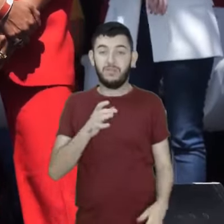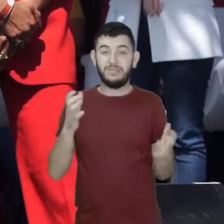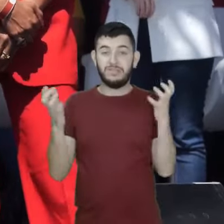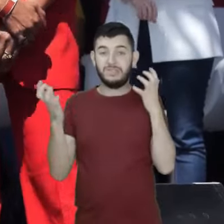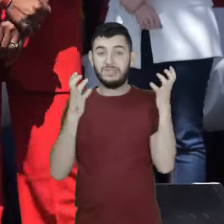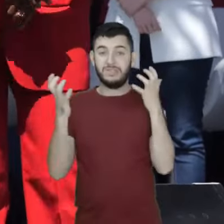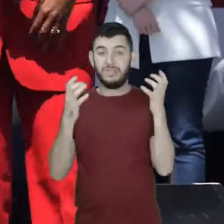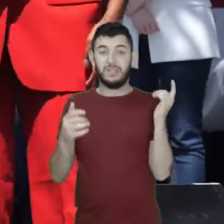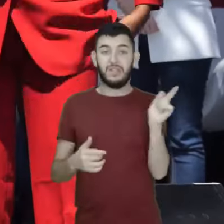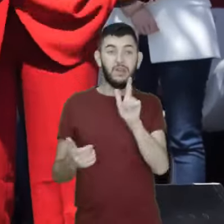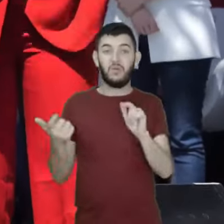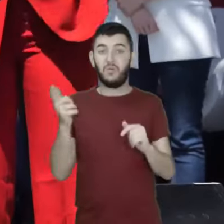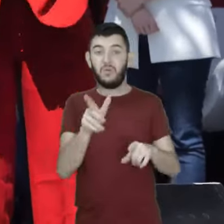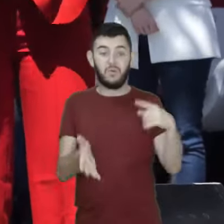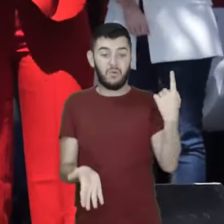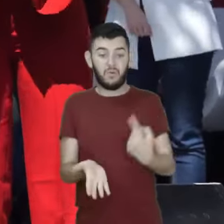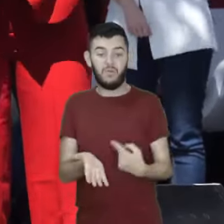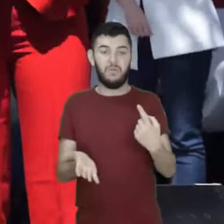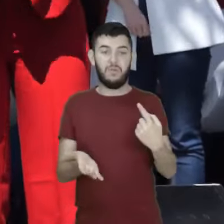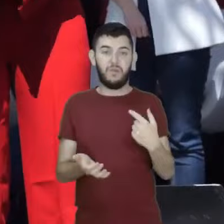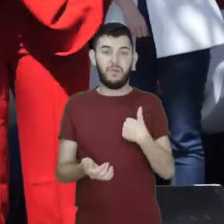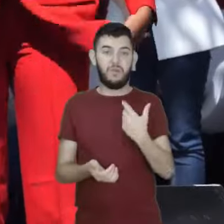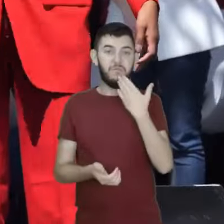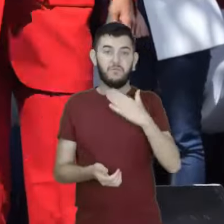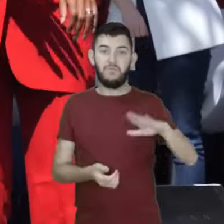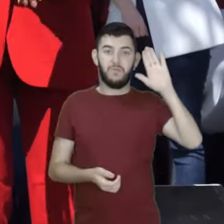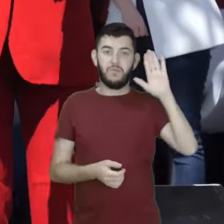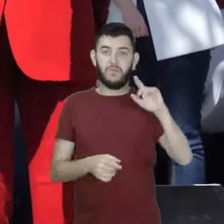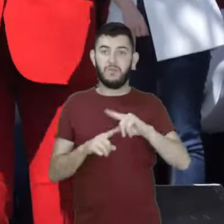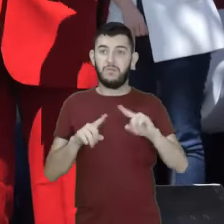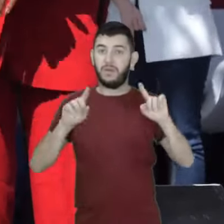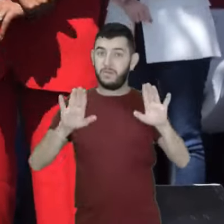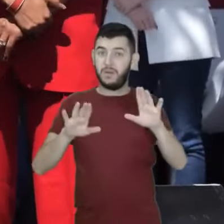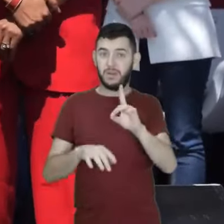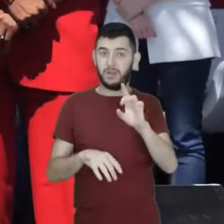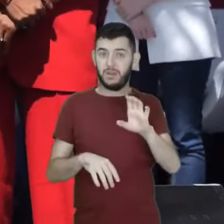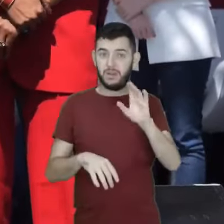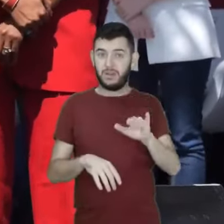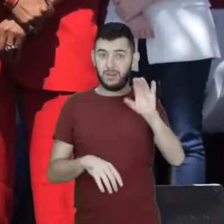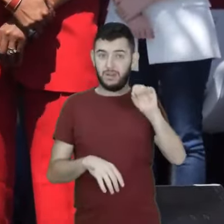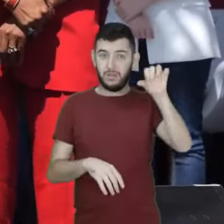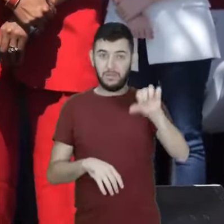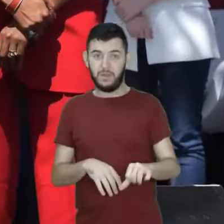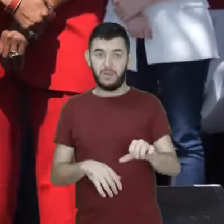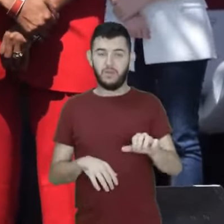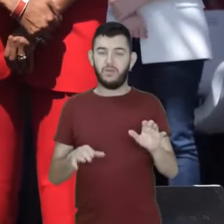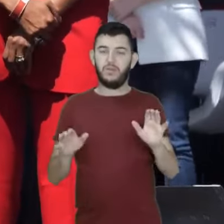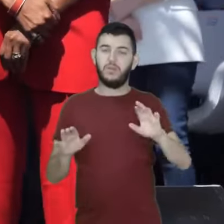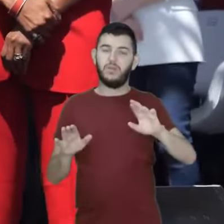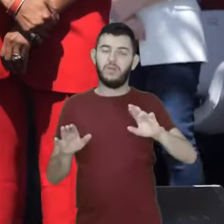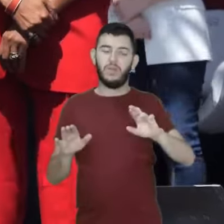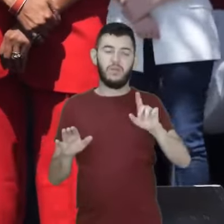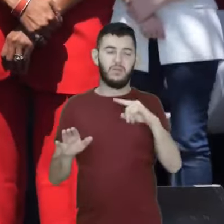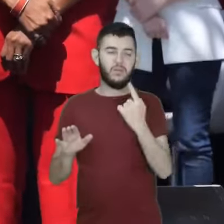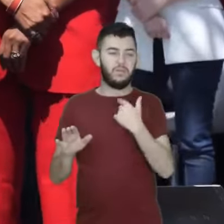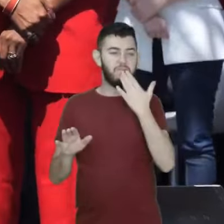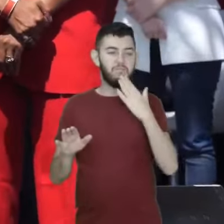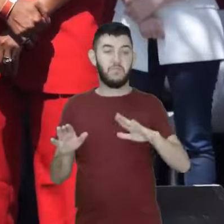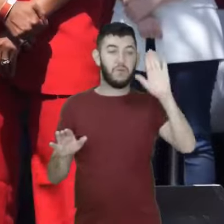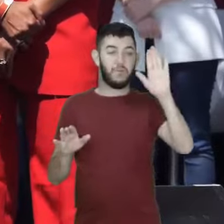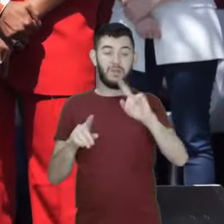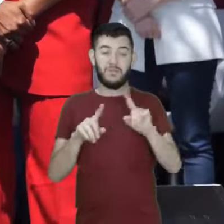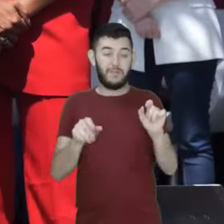pior, Décio, não há nada pior da gente prometer aquilo que a gente sabe que não vai fazer. Eu